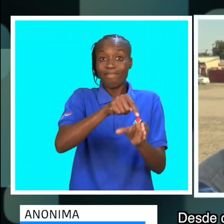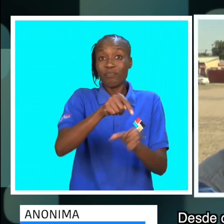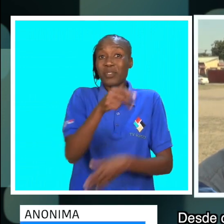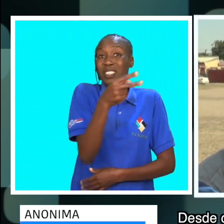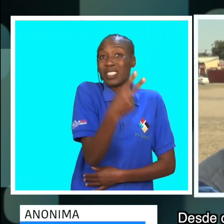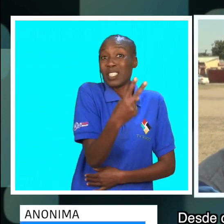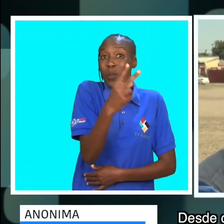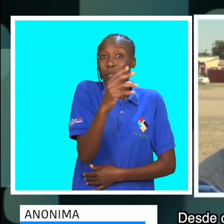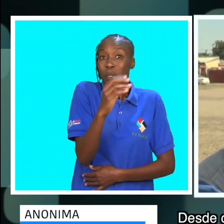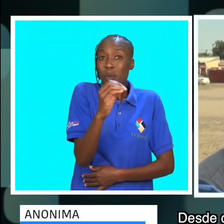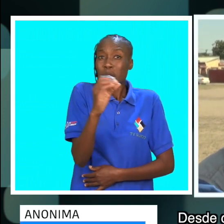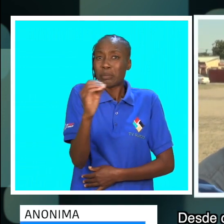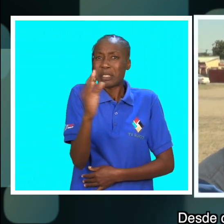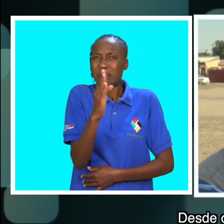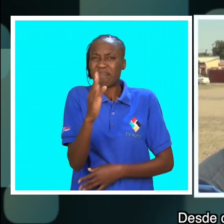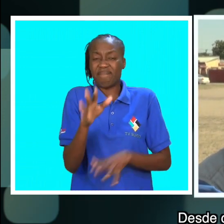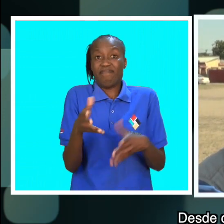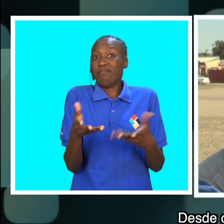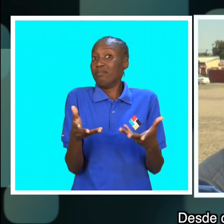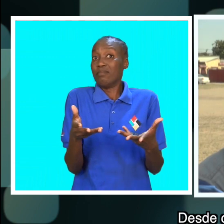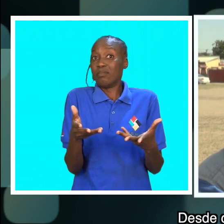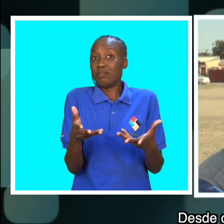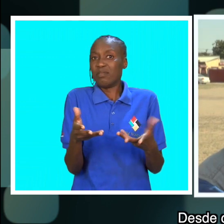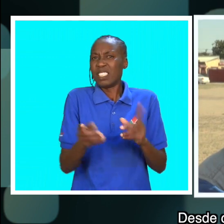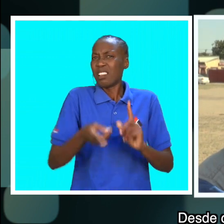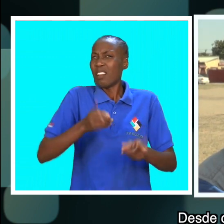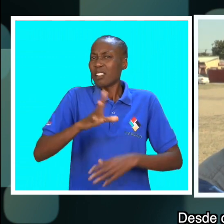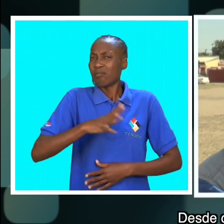maternidade foi em 2000 e...